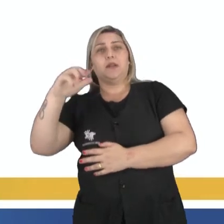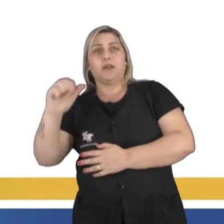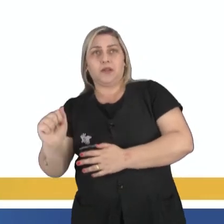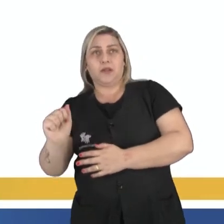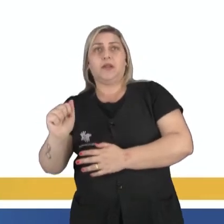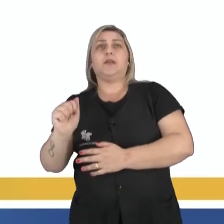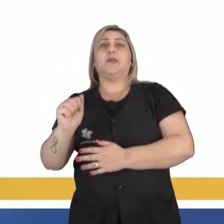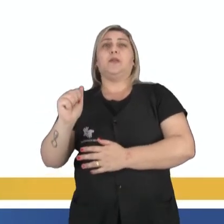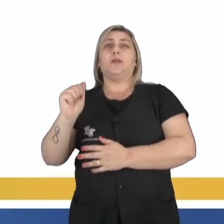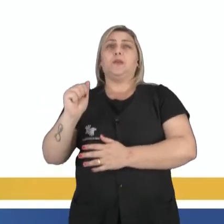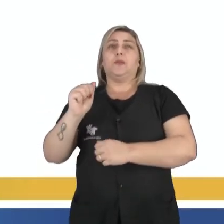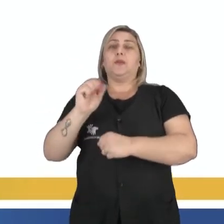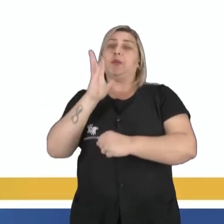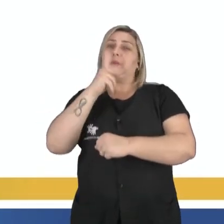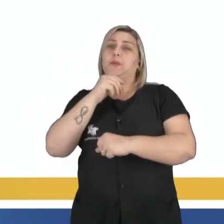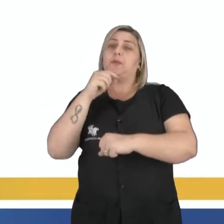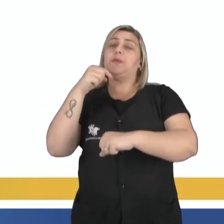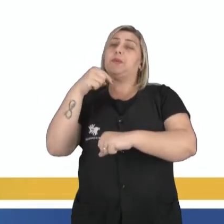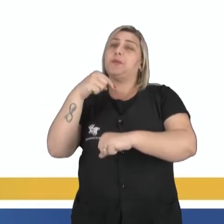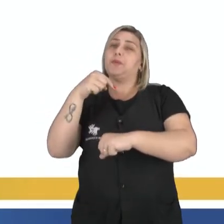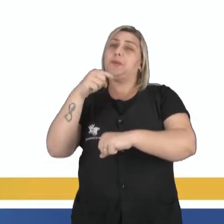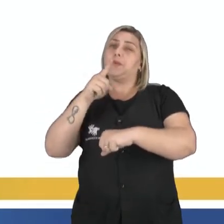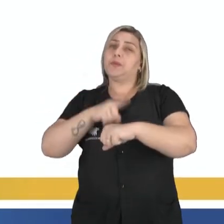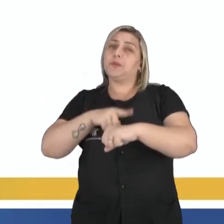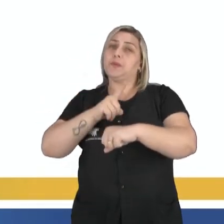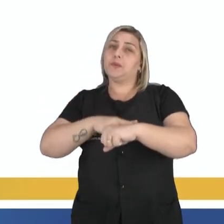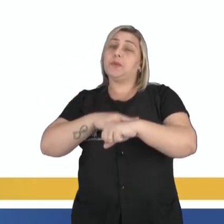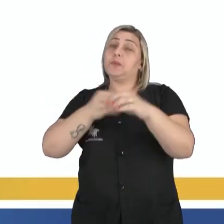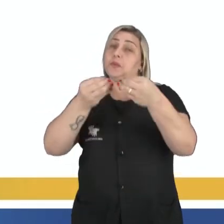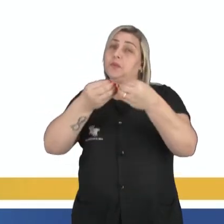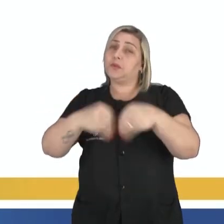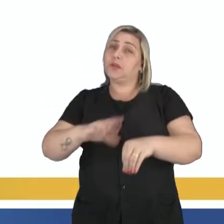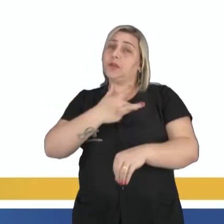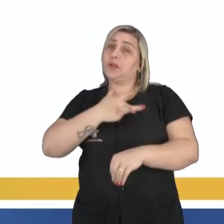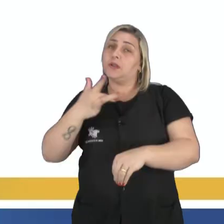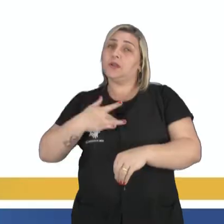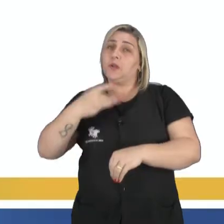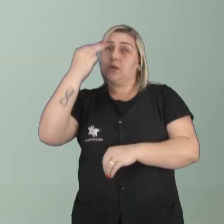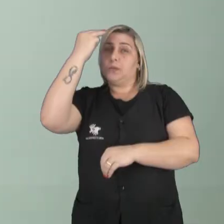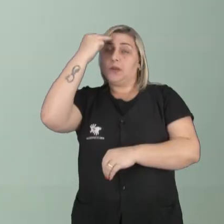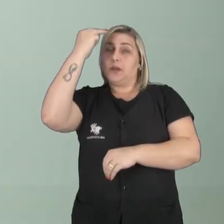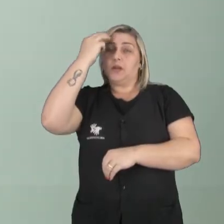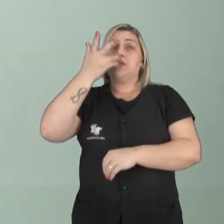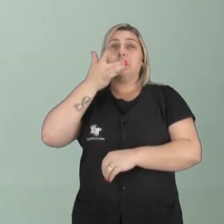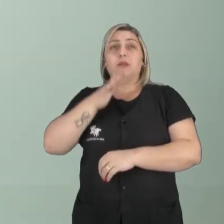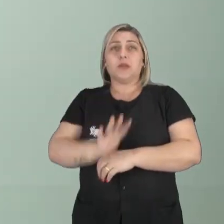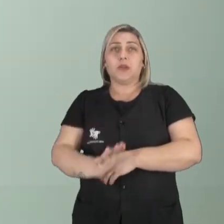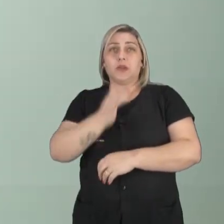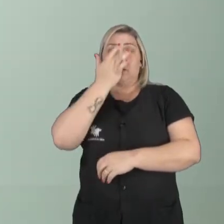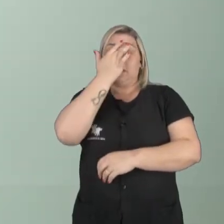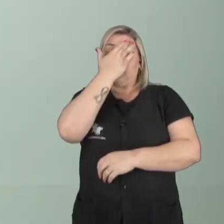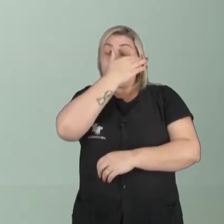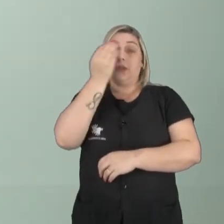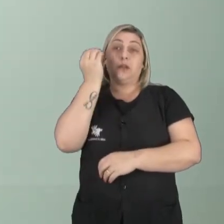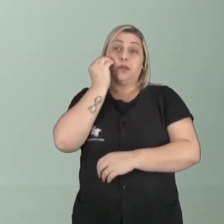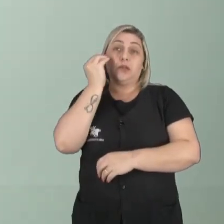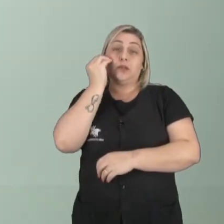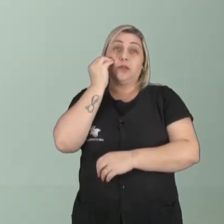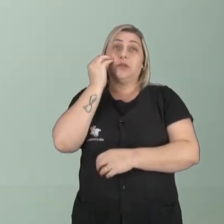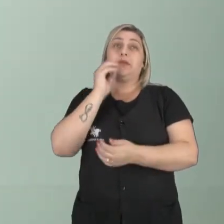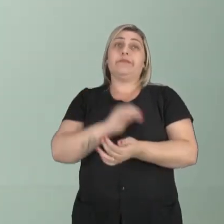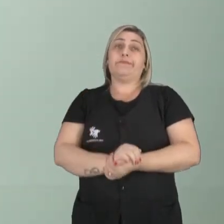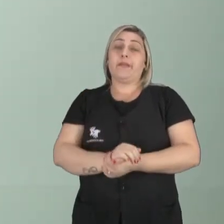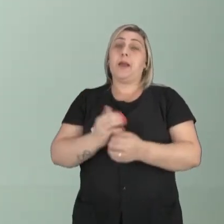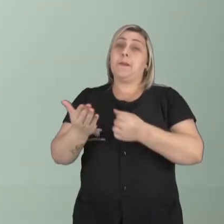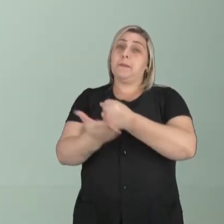internet prejudica a saúde mental das crianças. Tá vendo aí o tema que a gente está tentando associar?